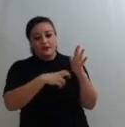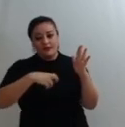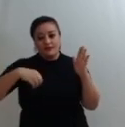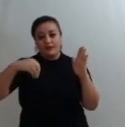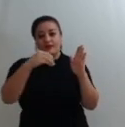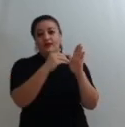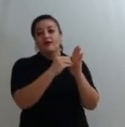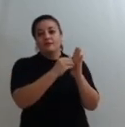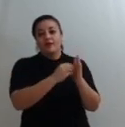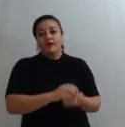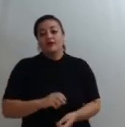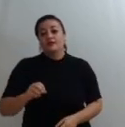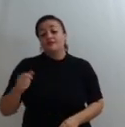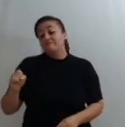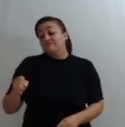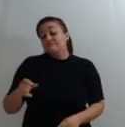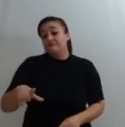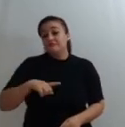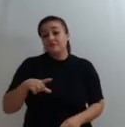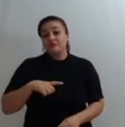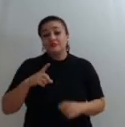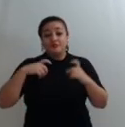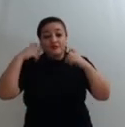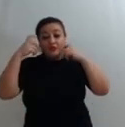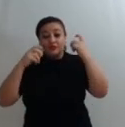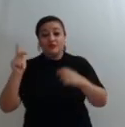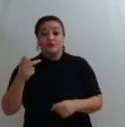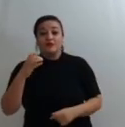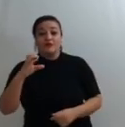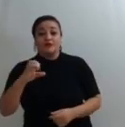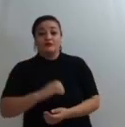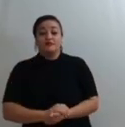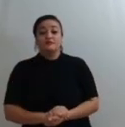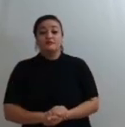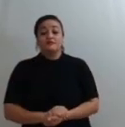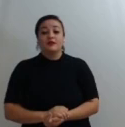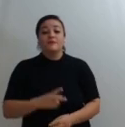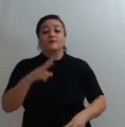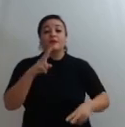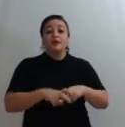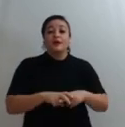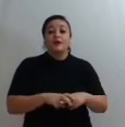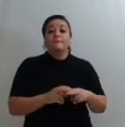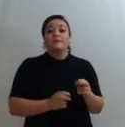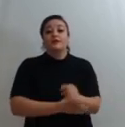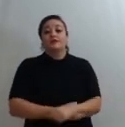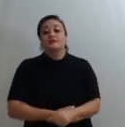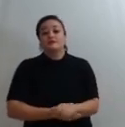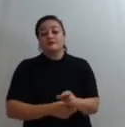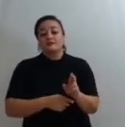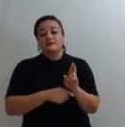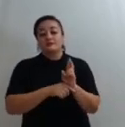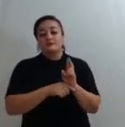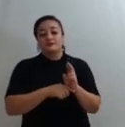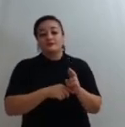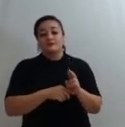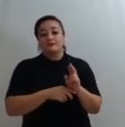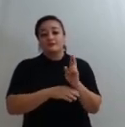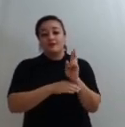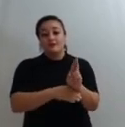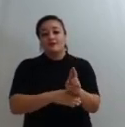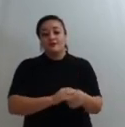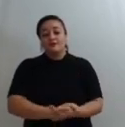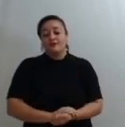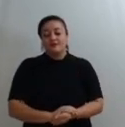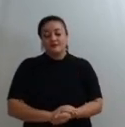gente passaria para o voto. Habeas corpus, prisão preventiva, tráfico de drogas, posse irregular de arma de fogo, uso permitido e porte ilegal de